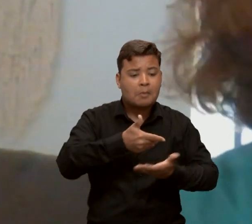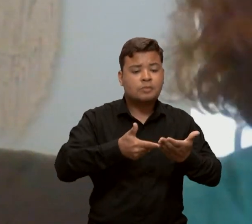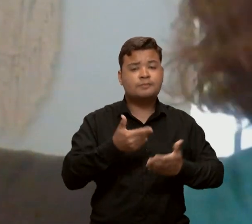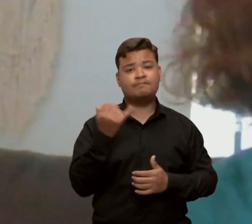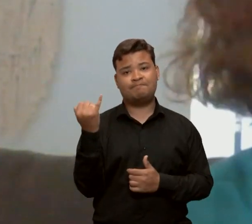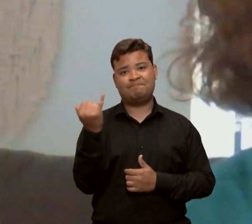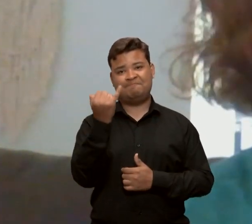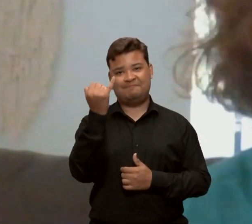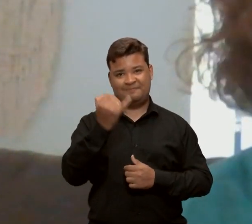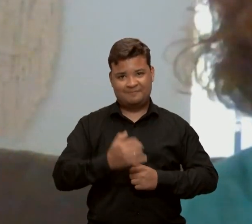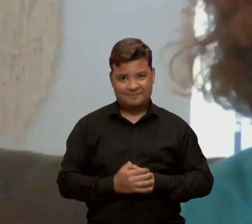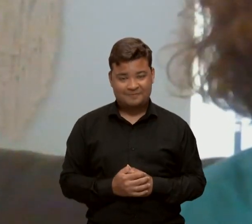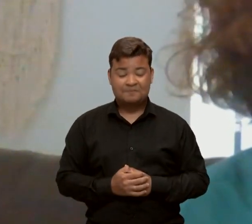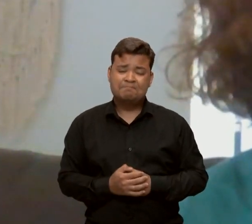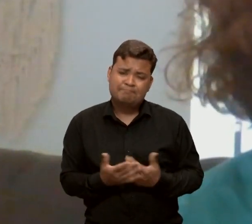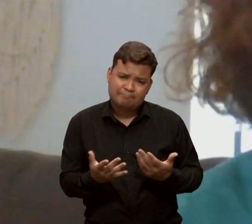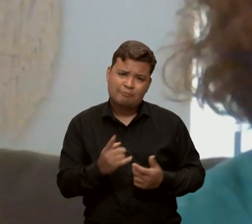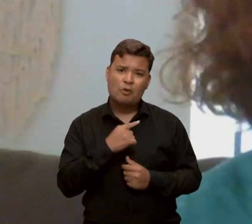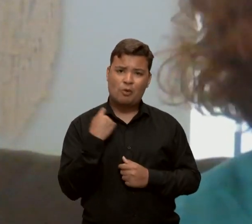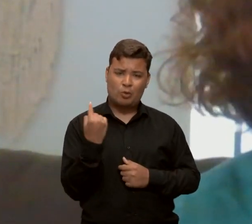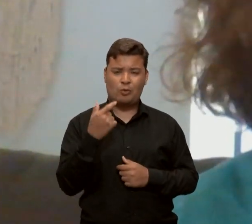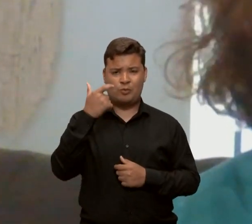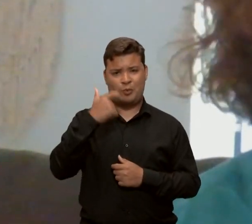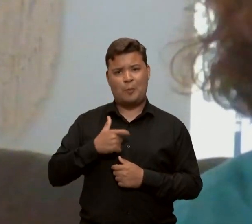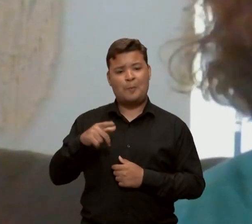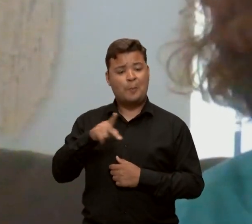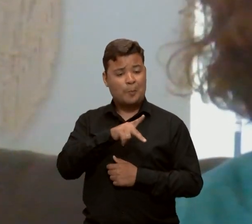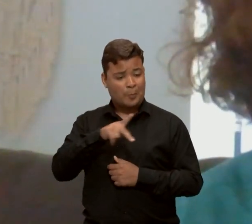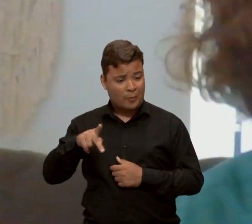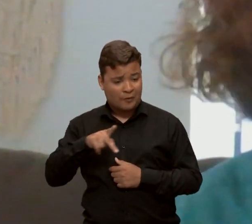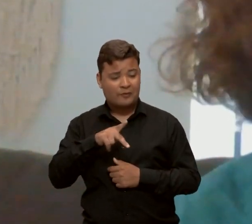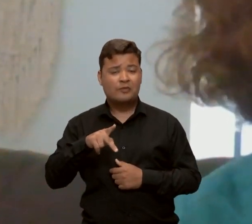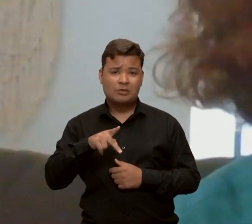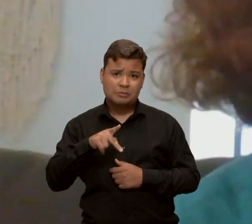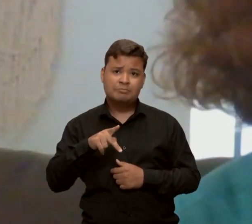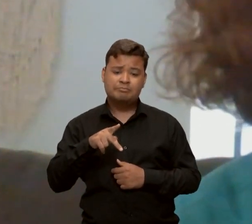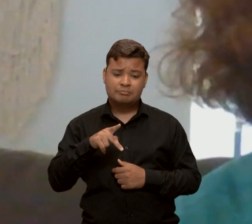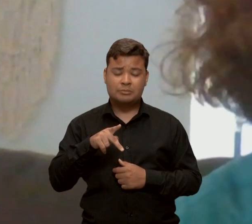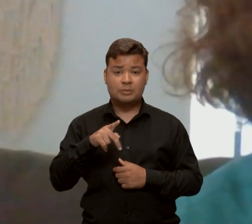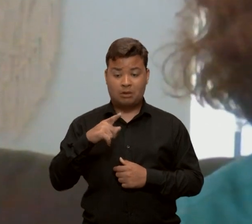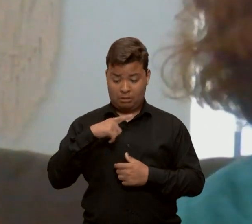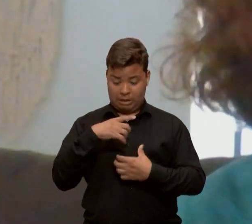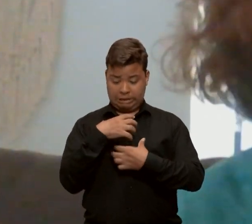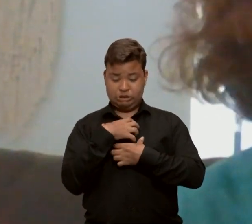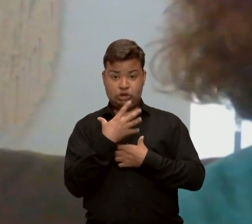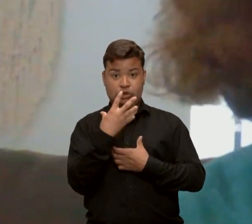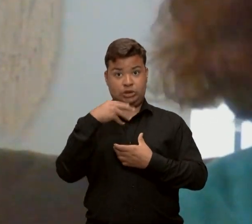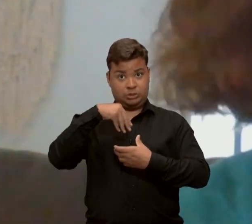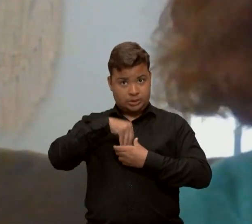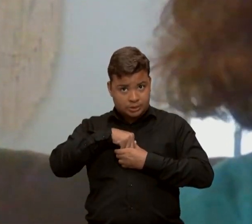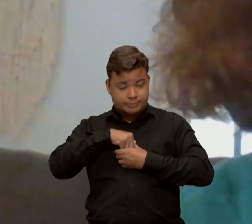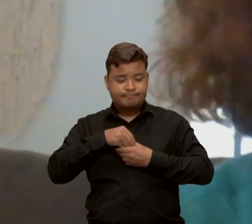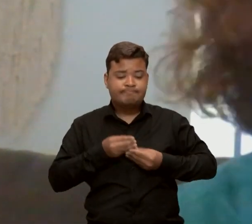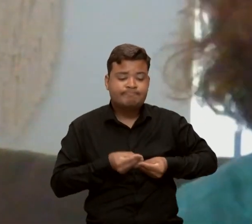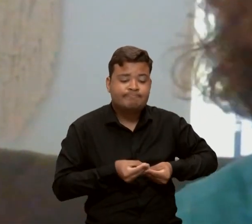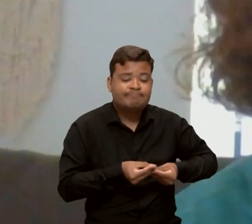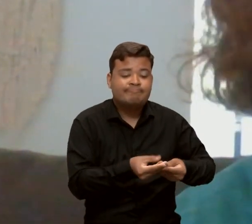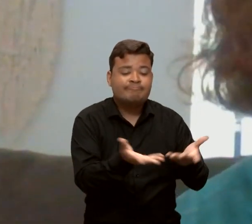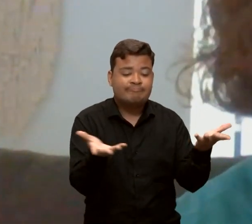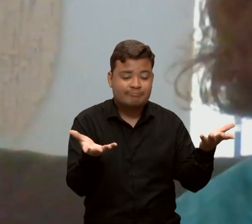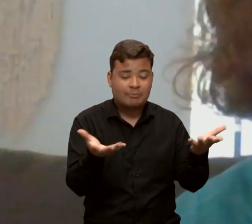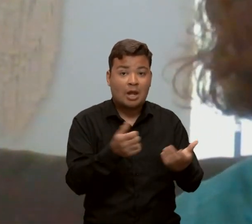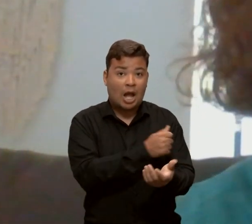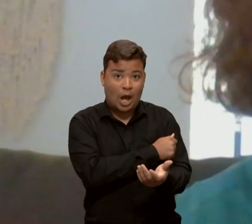enquanto professor, né, a gente pode criar nos nossos, é um sentimento que a gente pode criar nos nossos alunos, nas